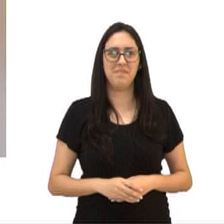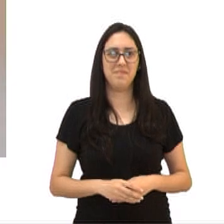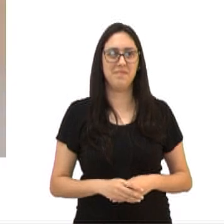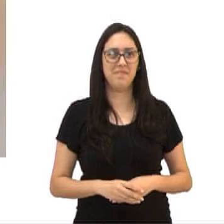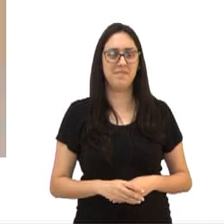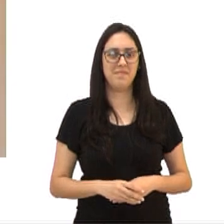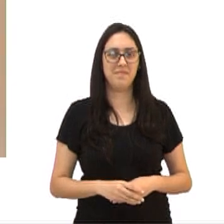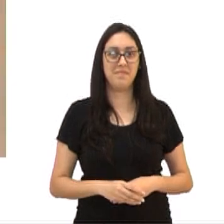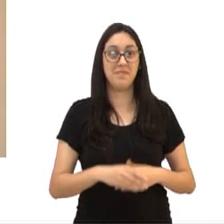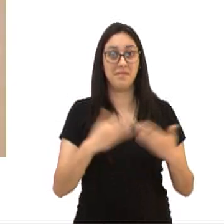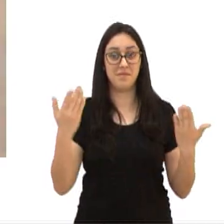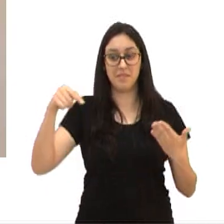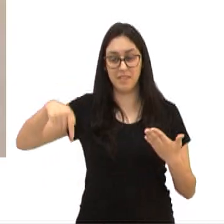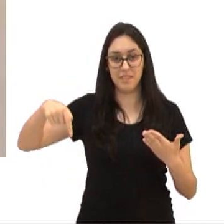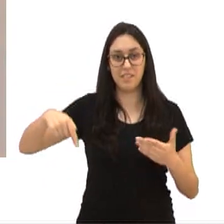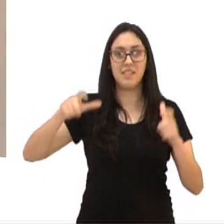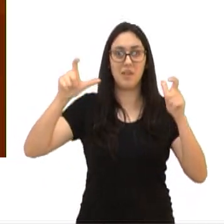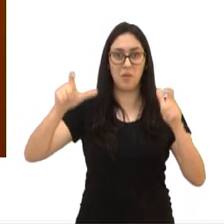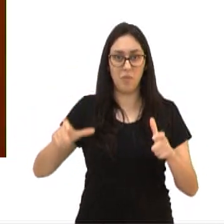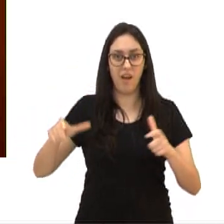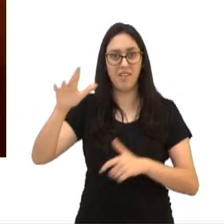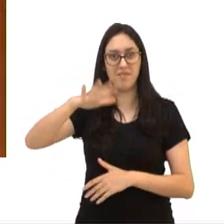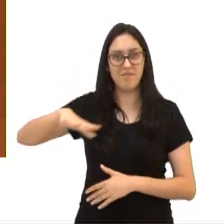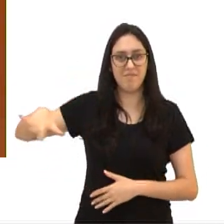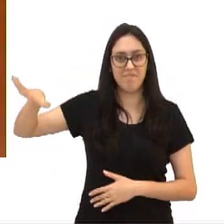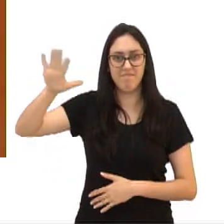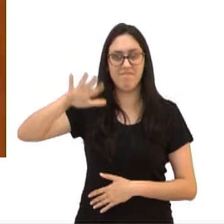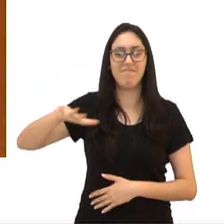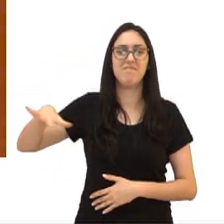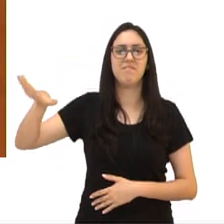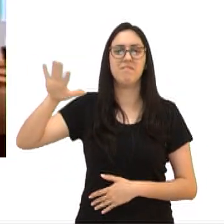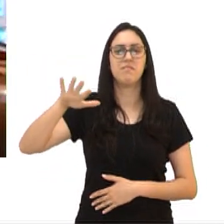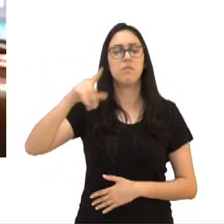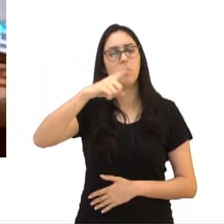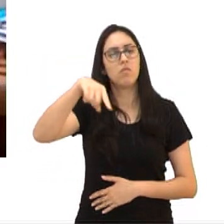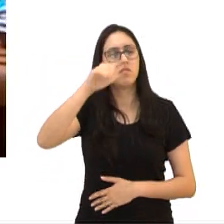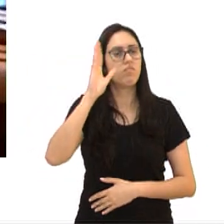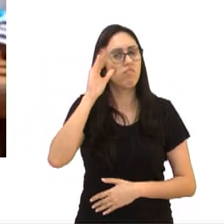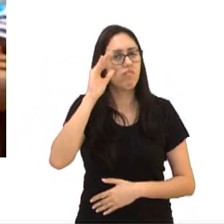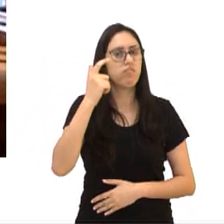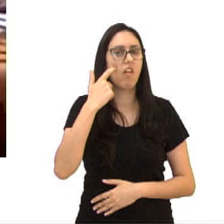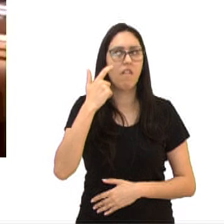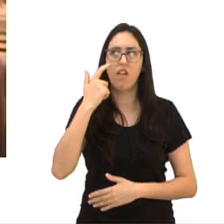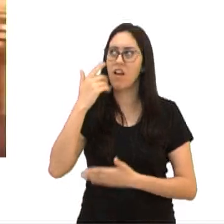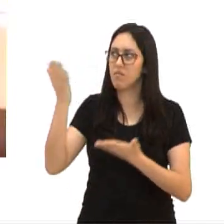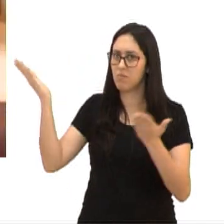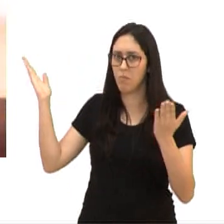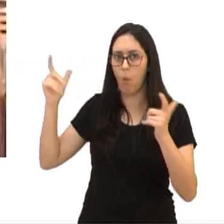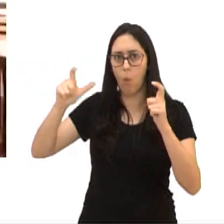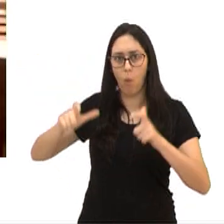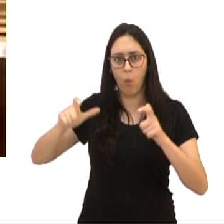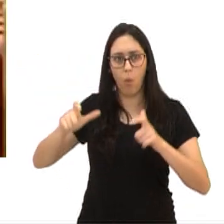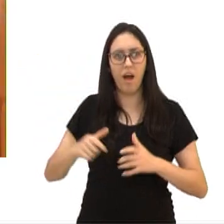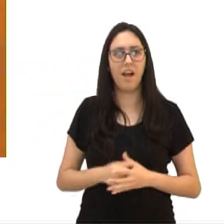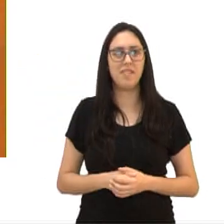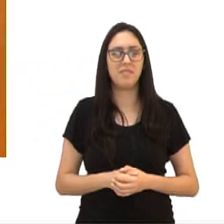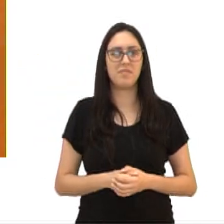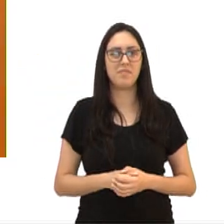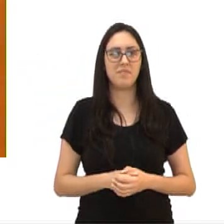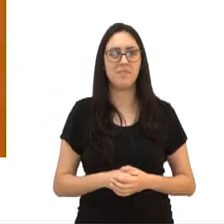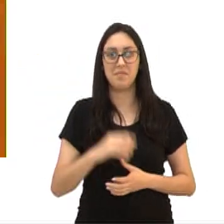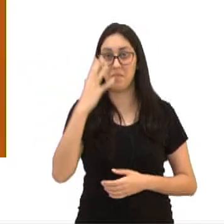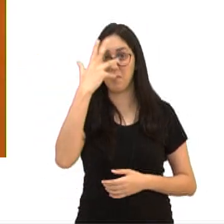em nosso espaço sagrado, nossa sinagoga, e aqui vão poder vocês apreciar e ver que bonito que é